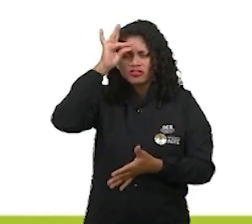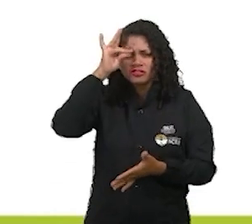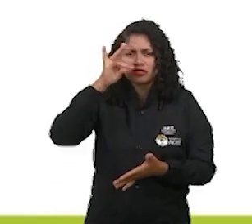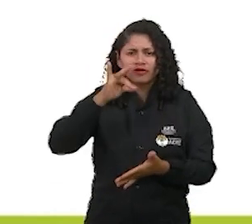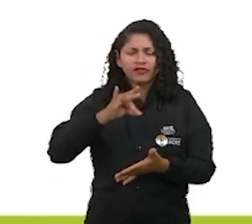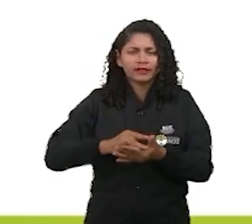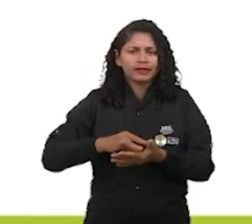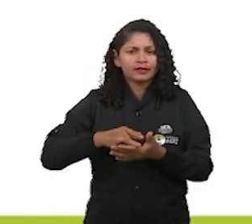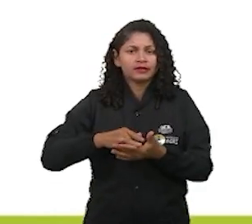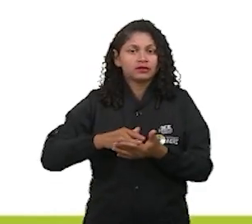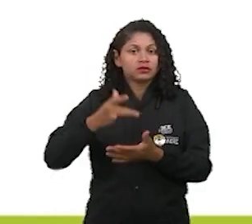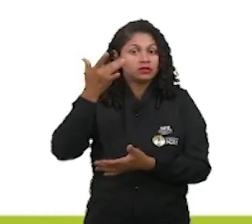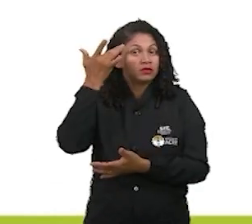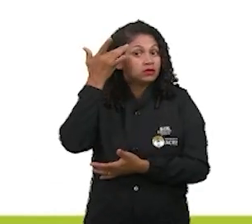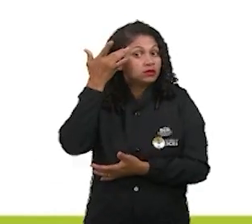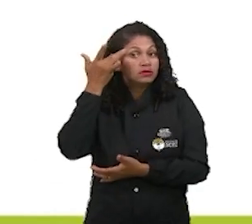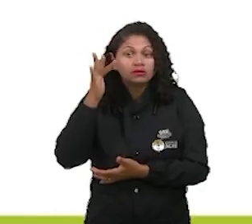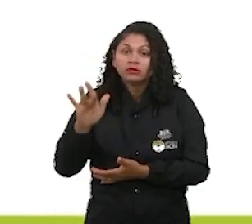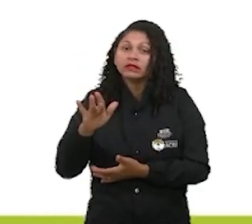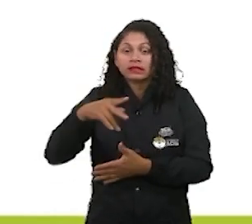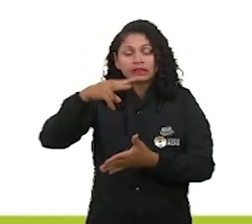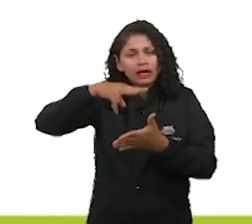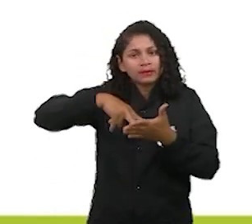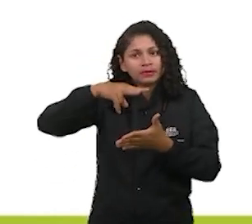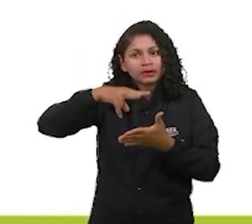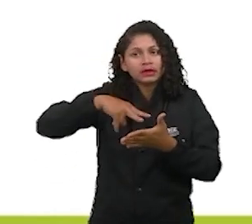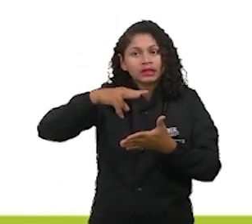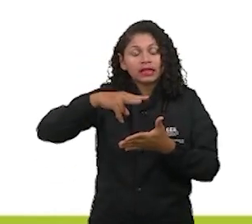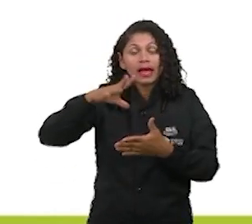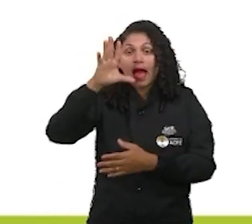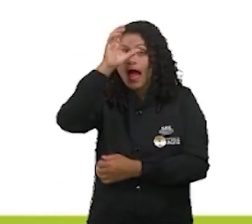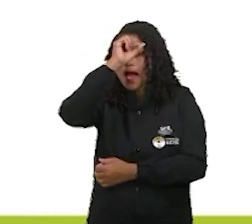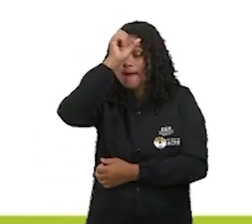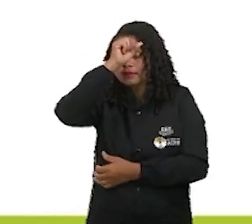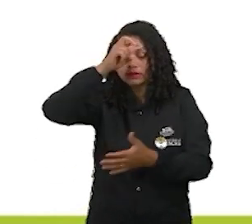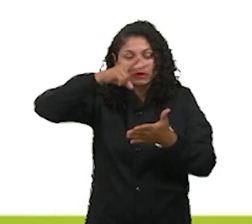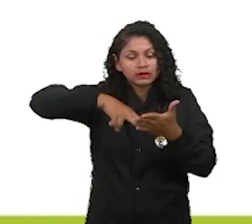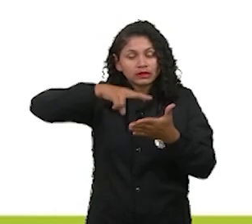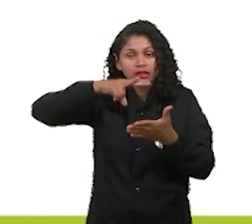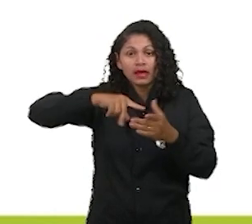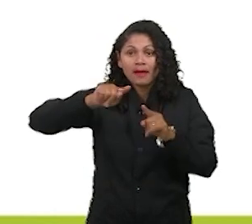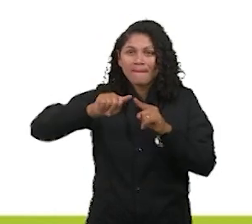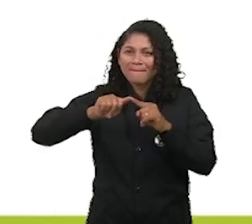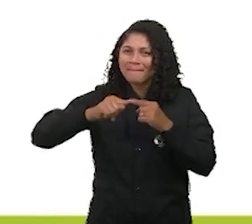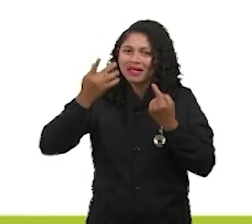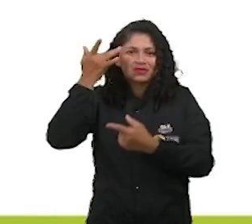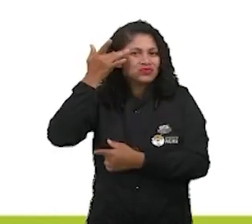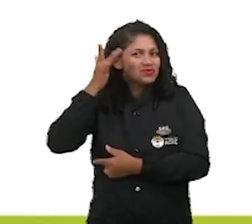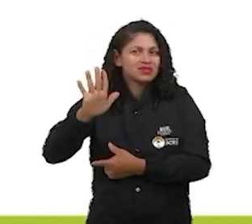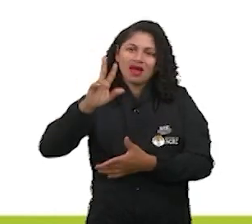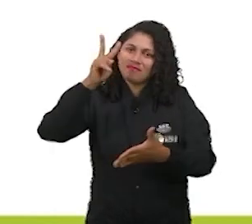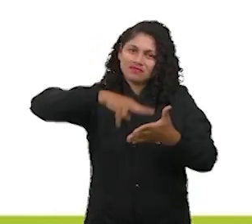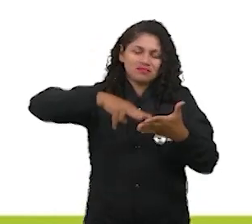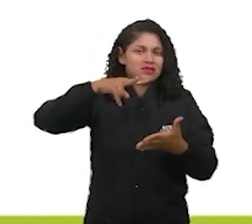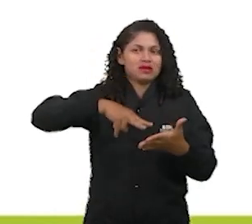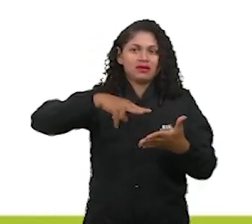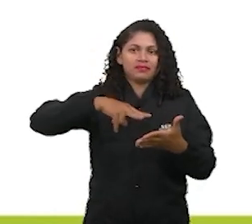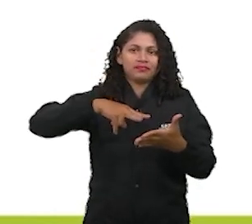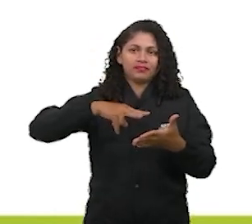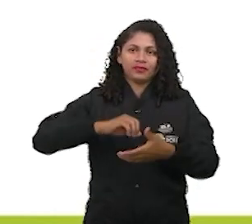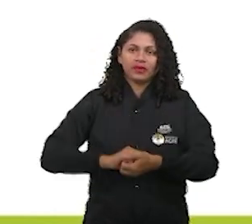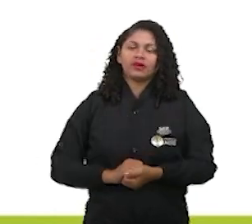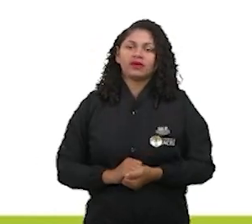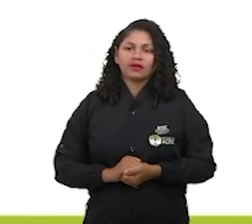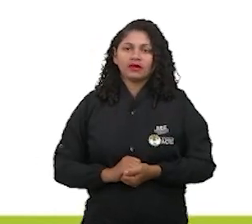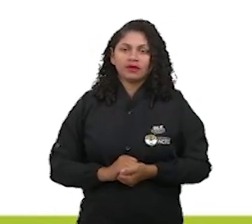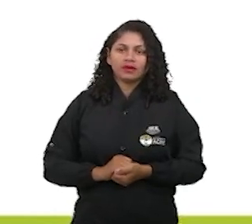aprenderam a ler e não leem, né? Fica aí uma reflexão. Biografia era um grande nome.